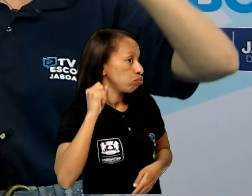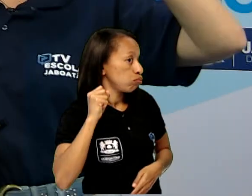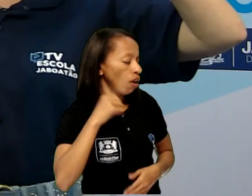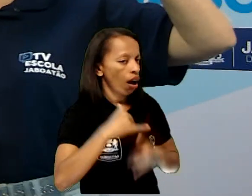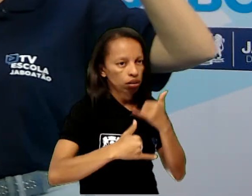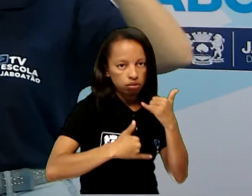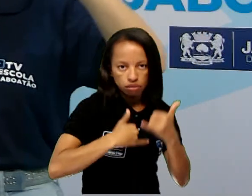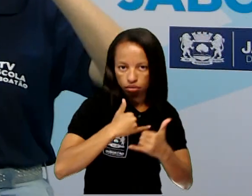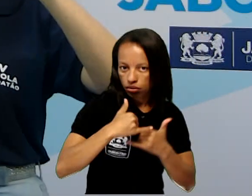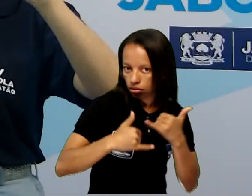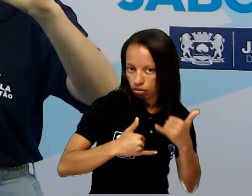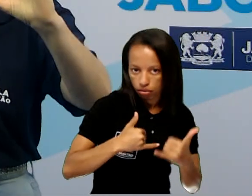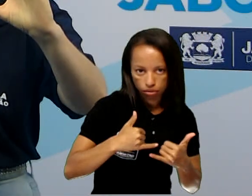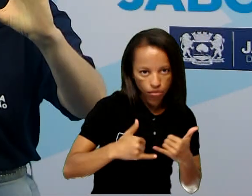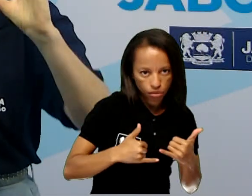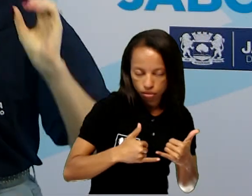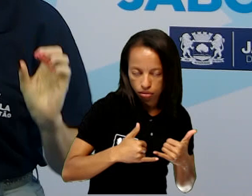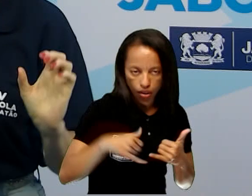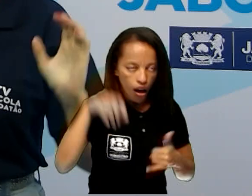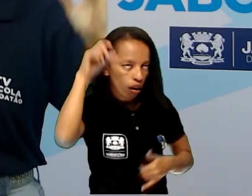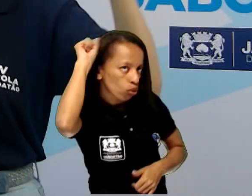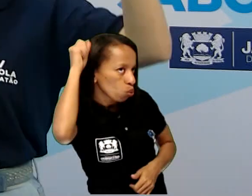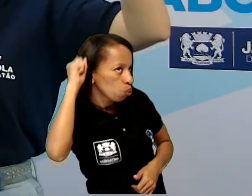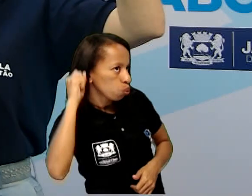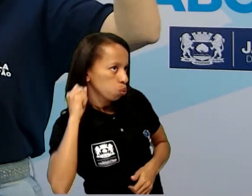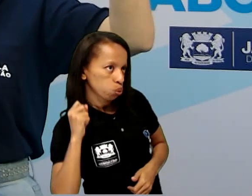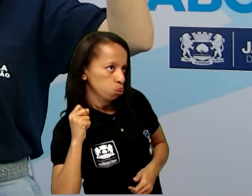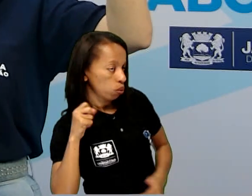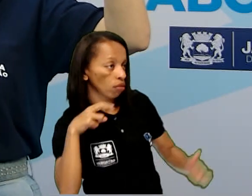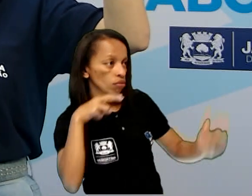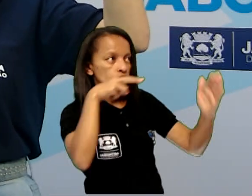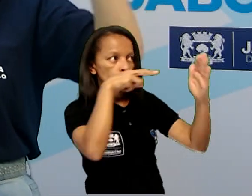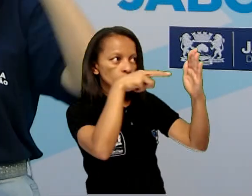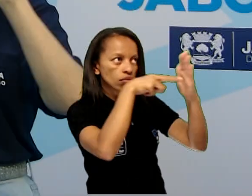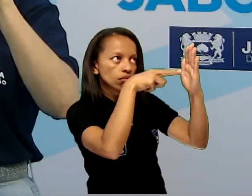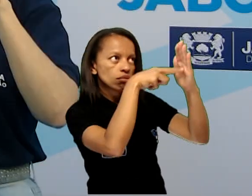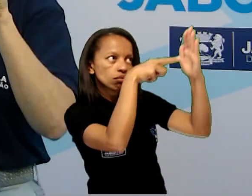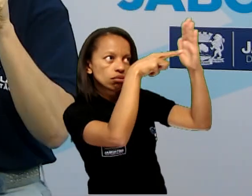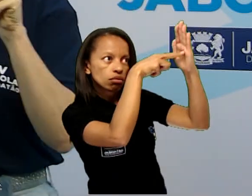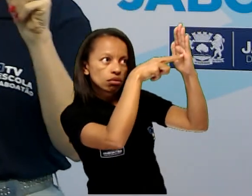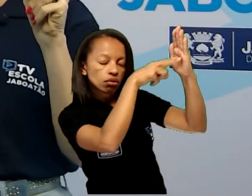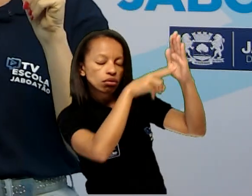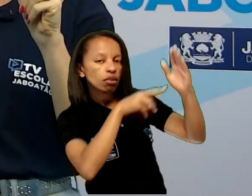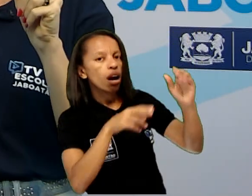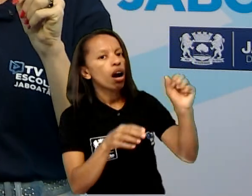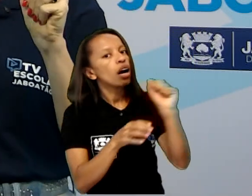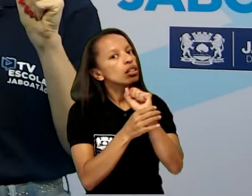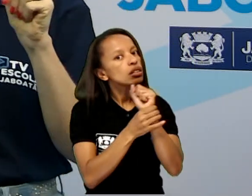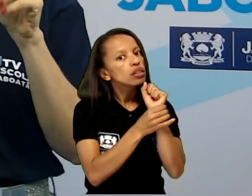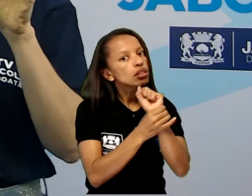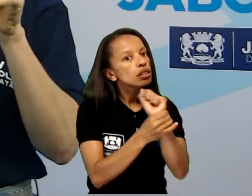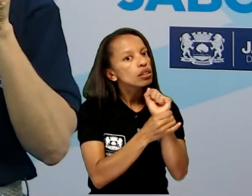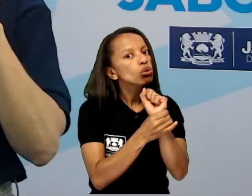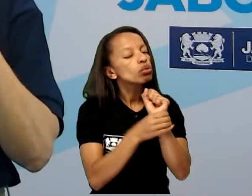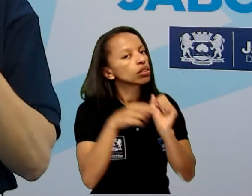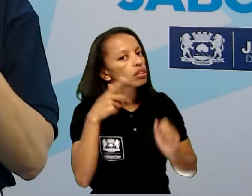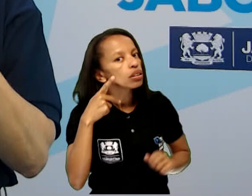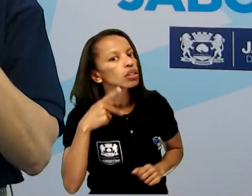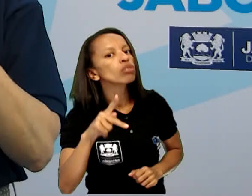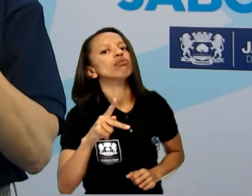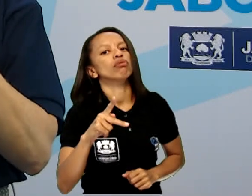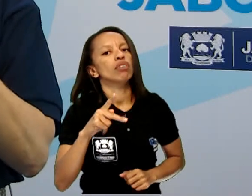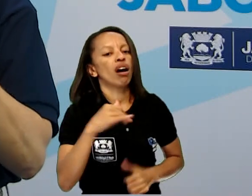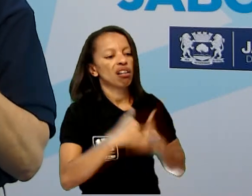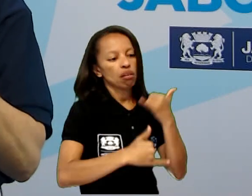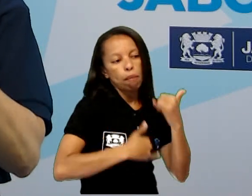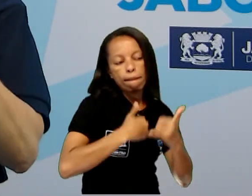Se a tomada for instalada num lugar mais alto, é para tua segurança. Não é para você ficar lá brincando